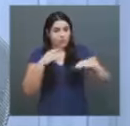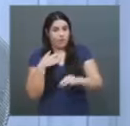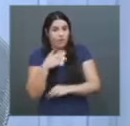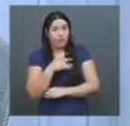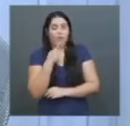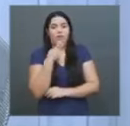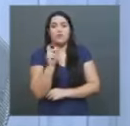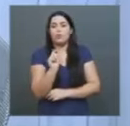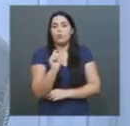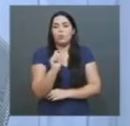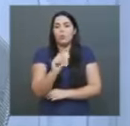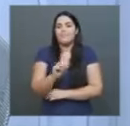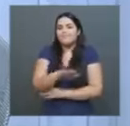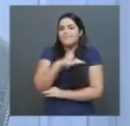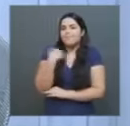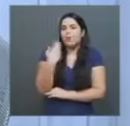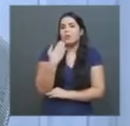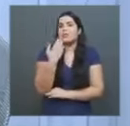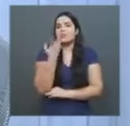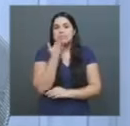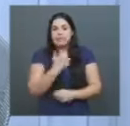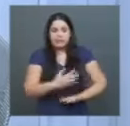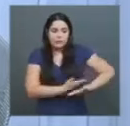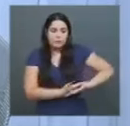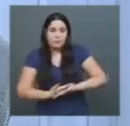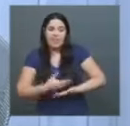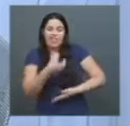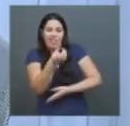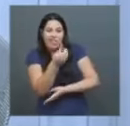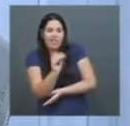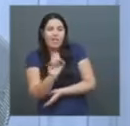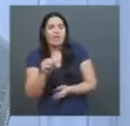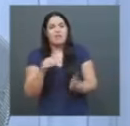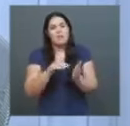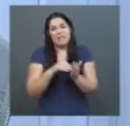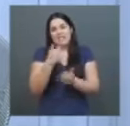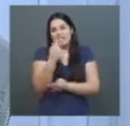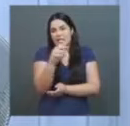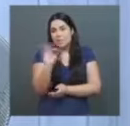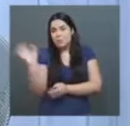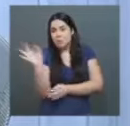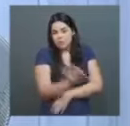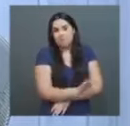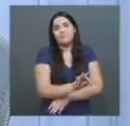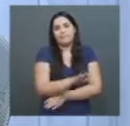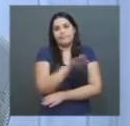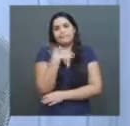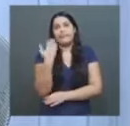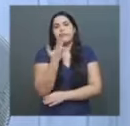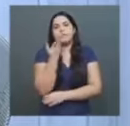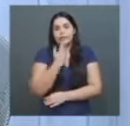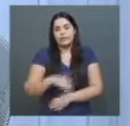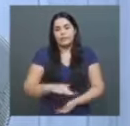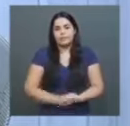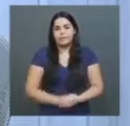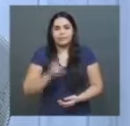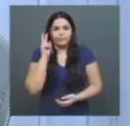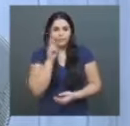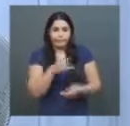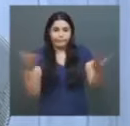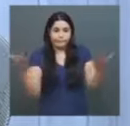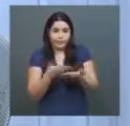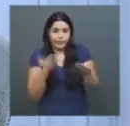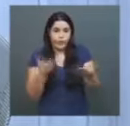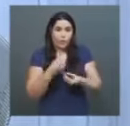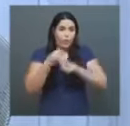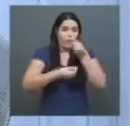a taxa de óbitos neonatais representa de 60% a 70% das mortes de crianças. Você vai saber mais sobre as causas,